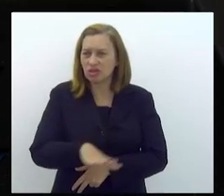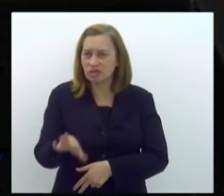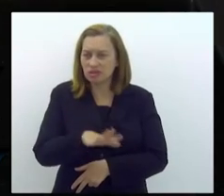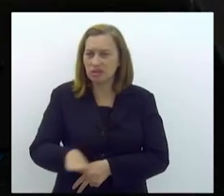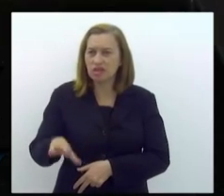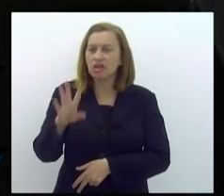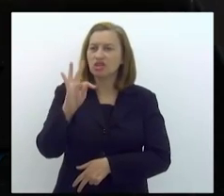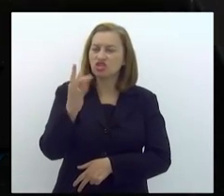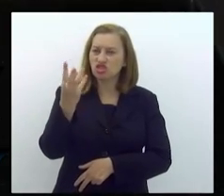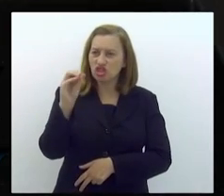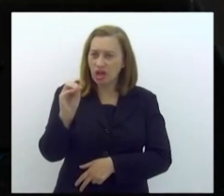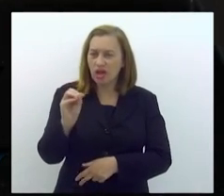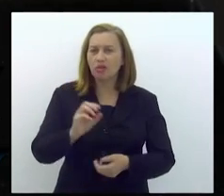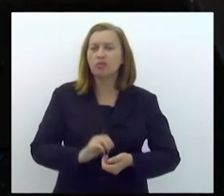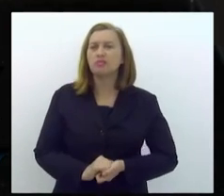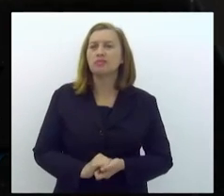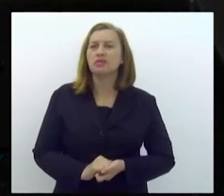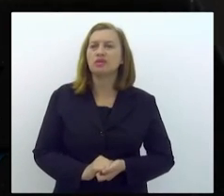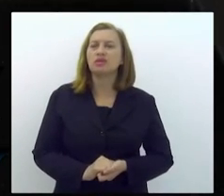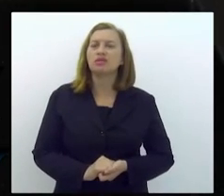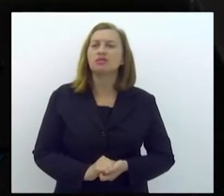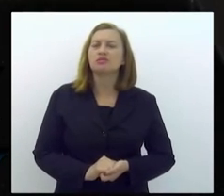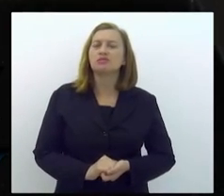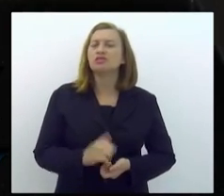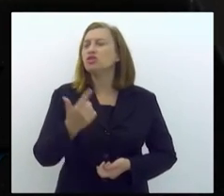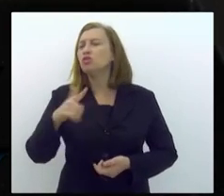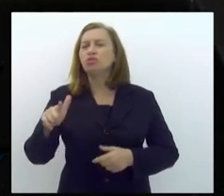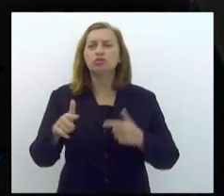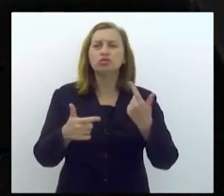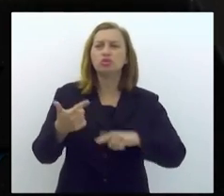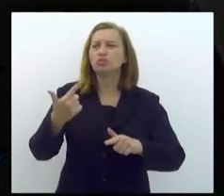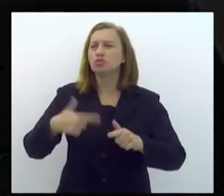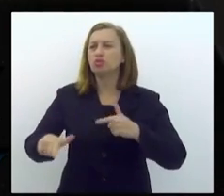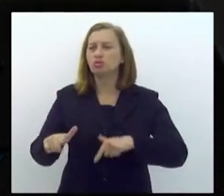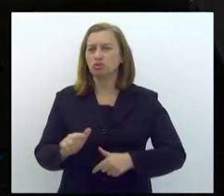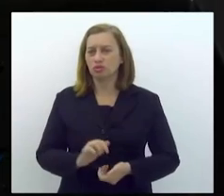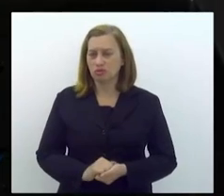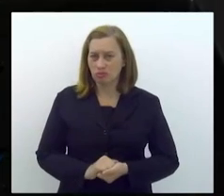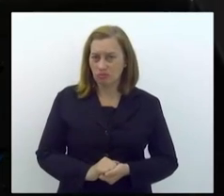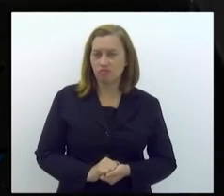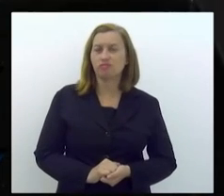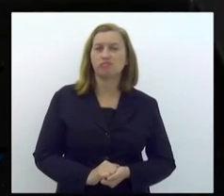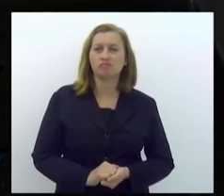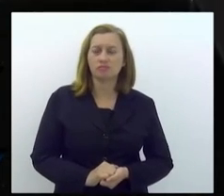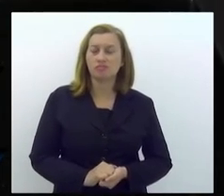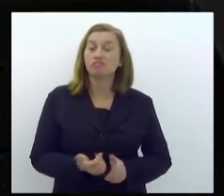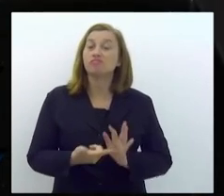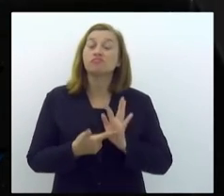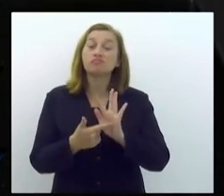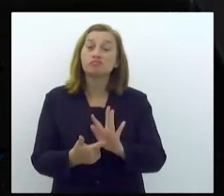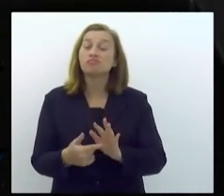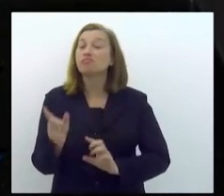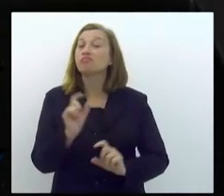o Thiago flasino a lua passos e muitos outros que mostram